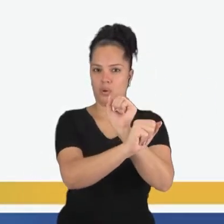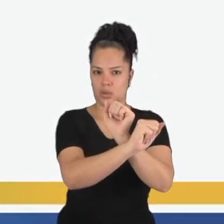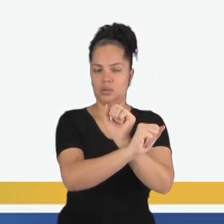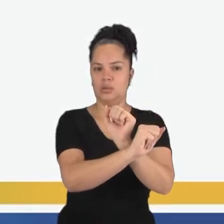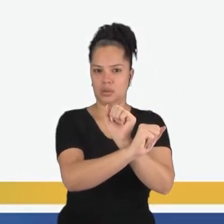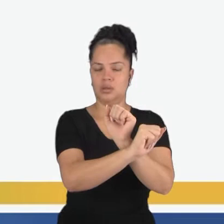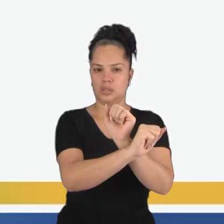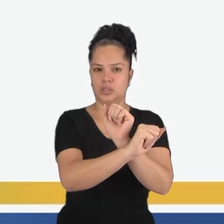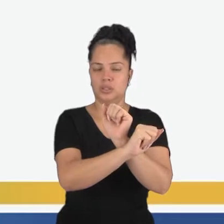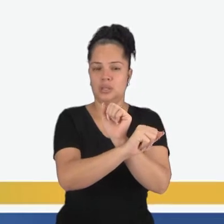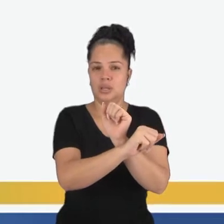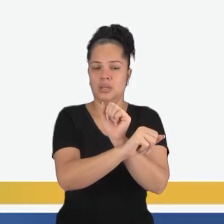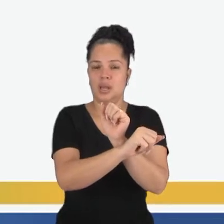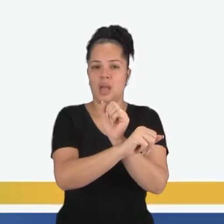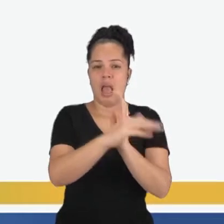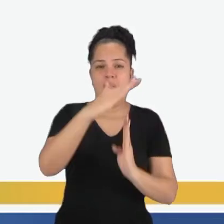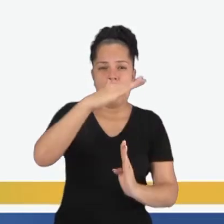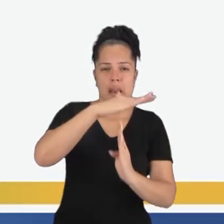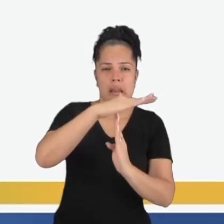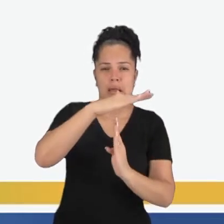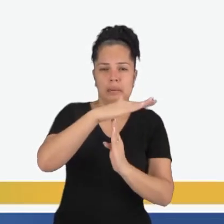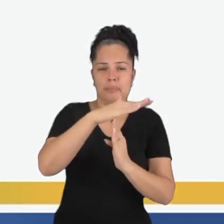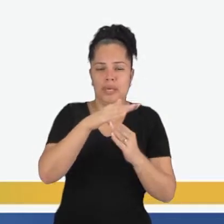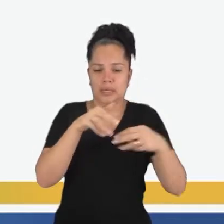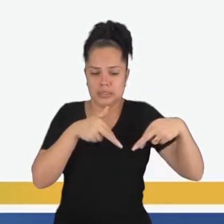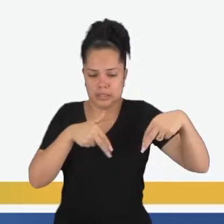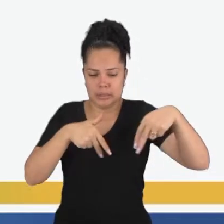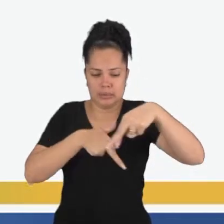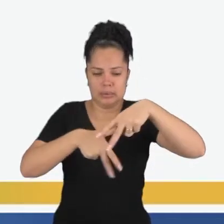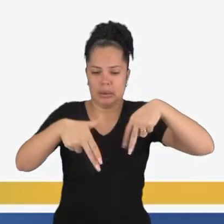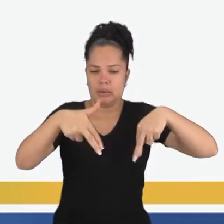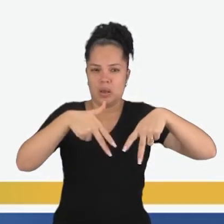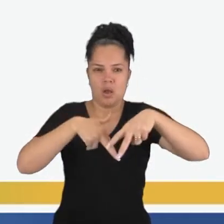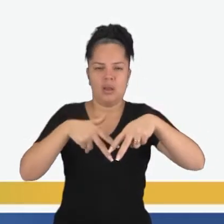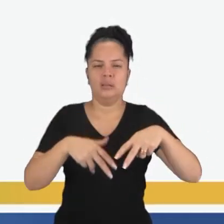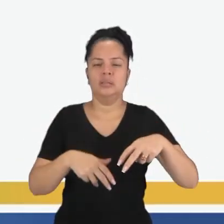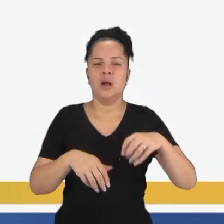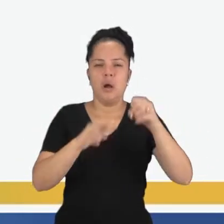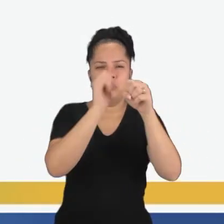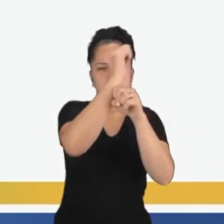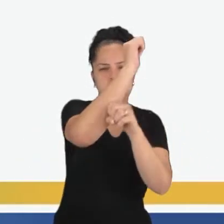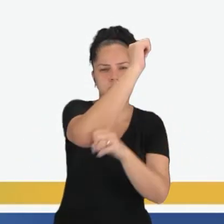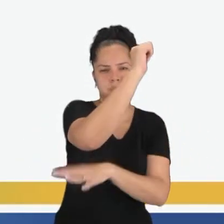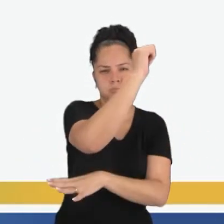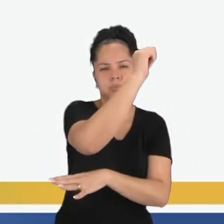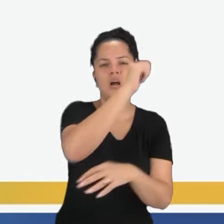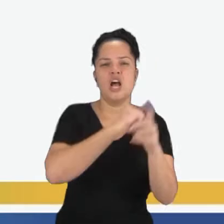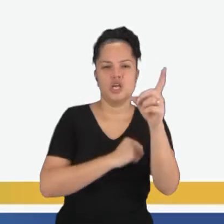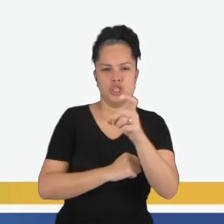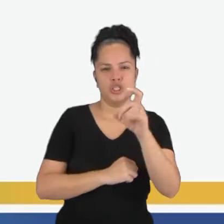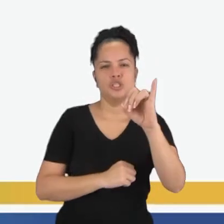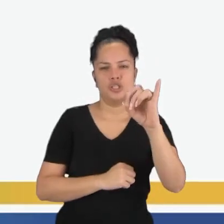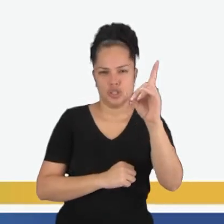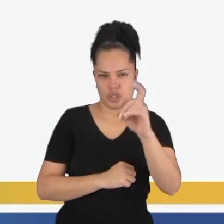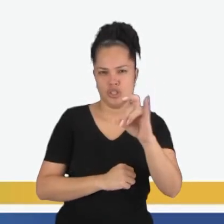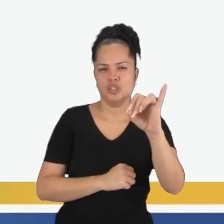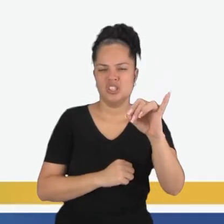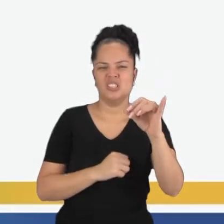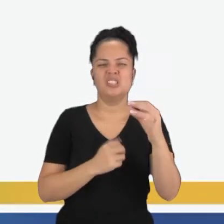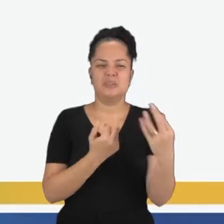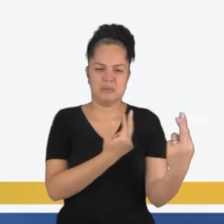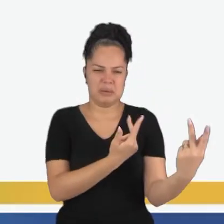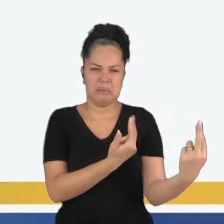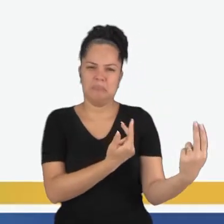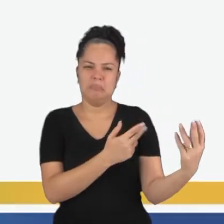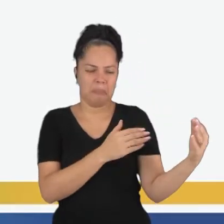limitavam nos movimentos. As fezes e a urina eram feitas no mesmo local onde